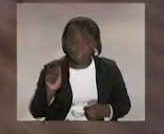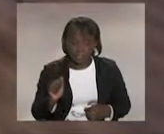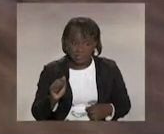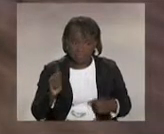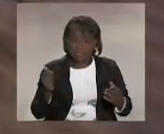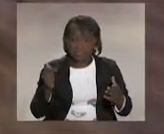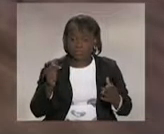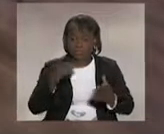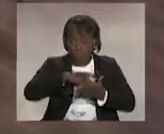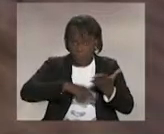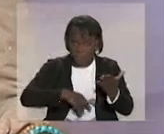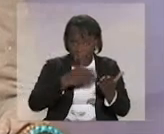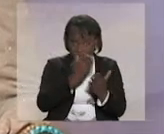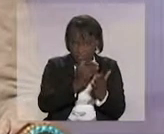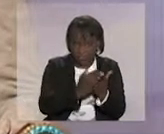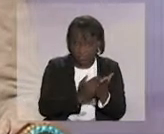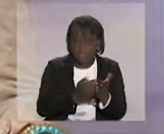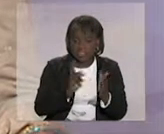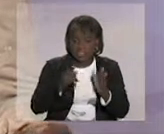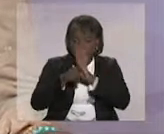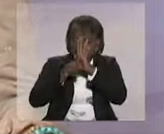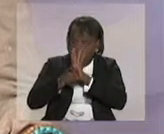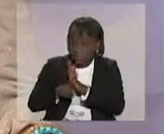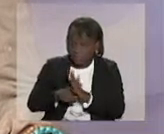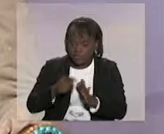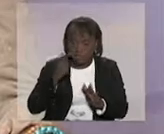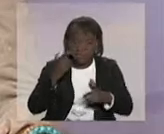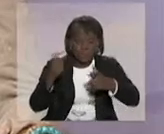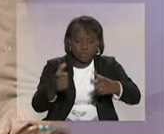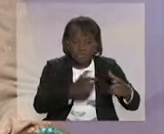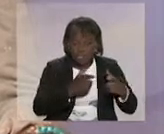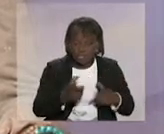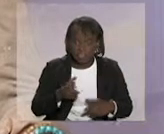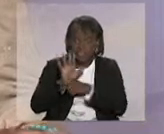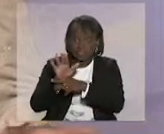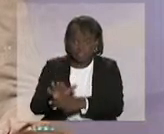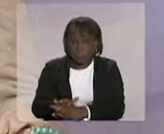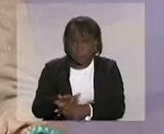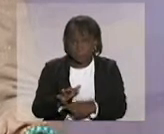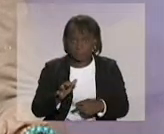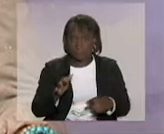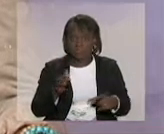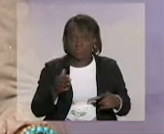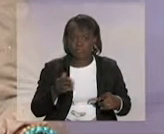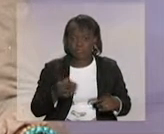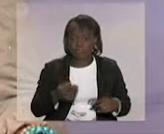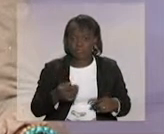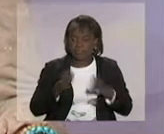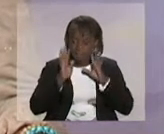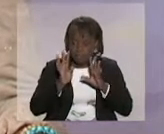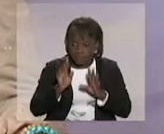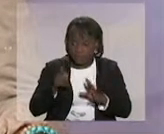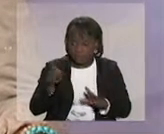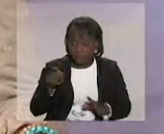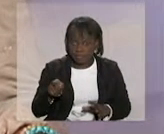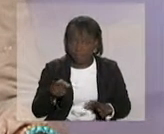No Dossiê Mulher, a gente procura sempre fazer um levantamento, né, dos organismos que funcionam com esse intuito,